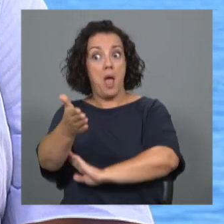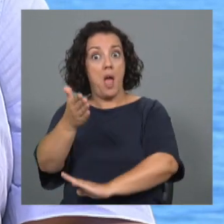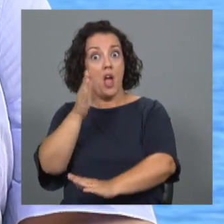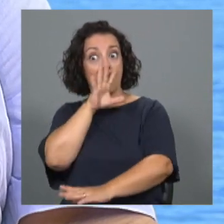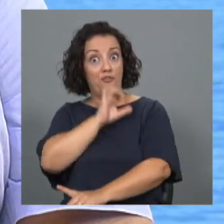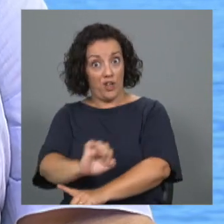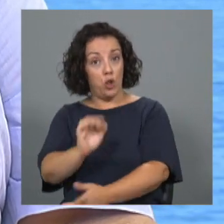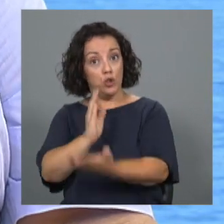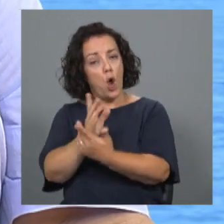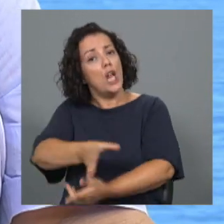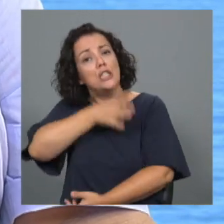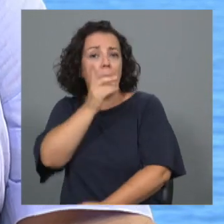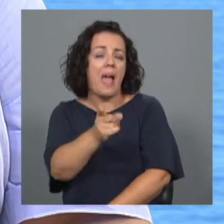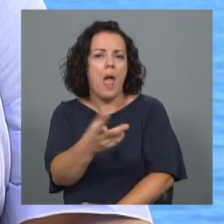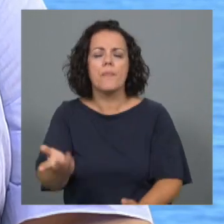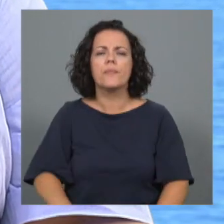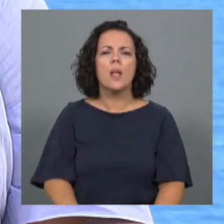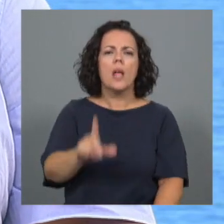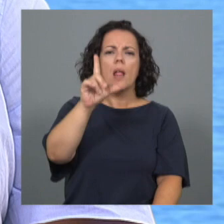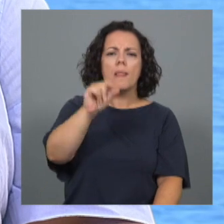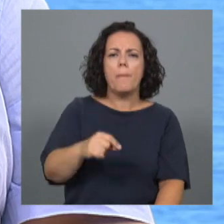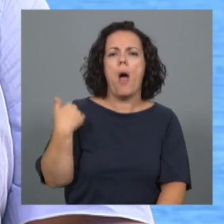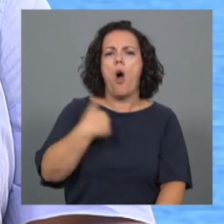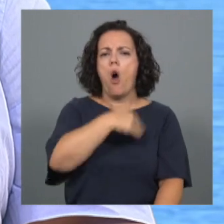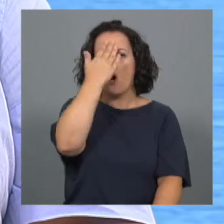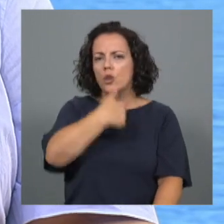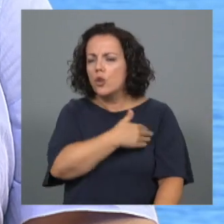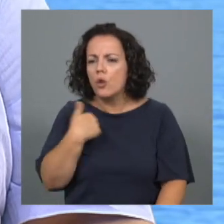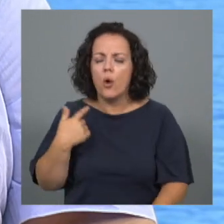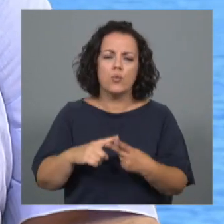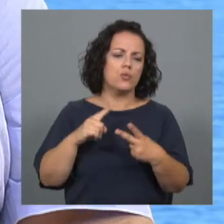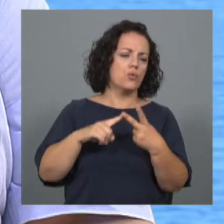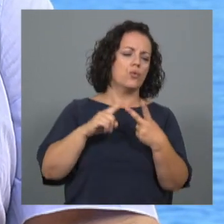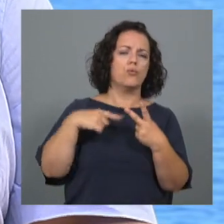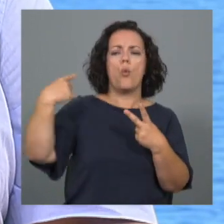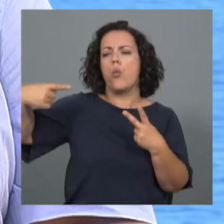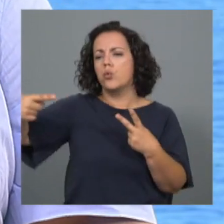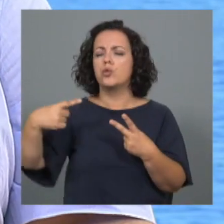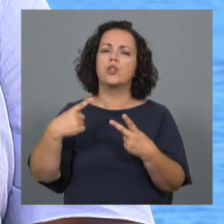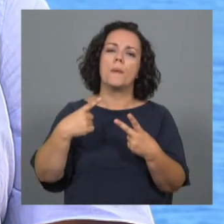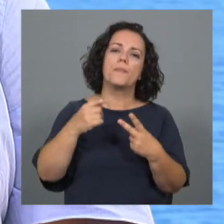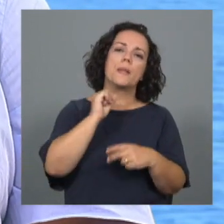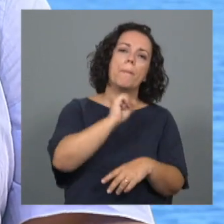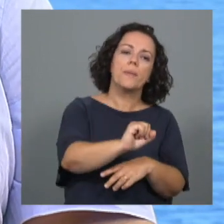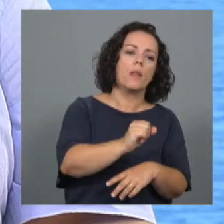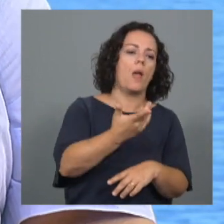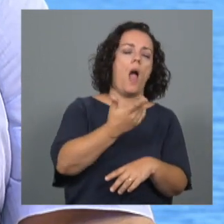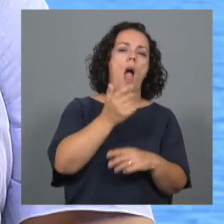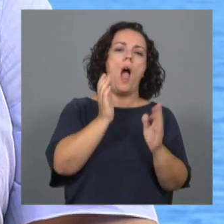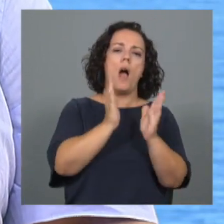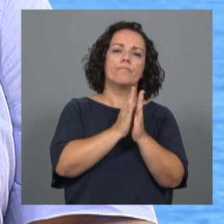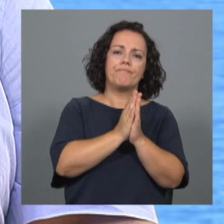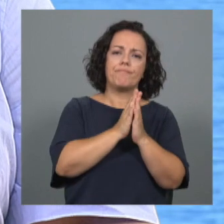forma. Como os temos ortodoxos, como os temos de tradição, enfim, é católica, mas de rito oriental, como os